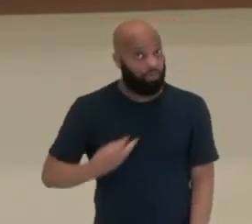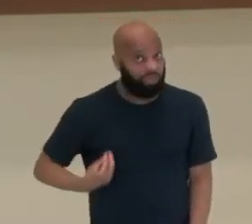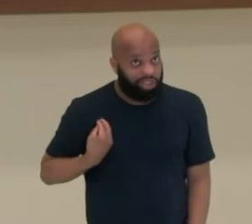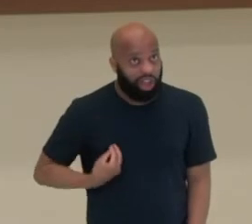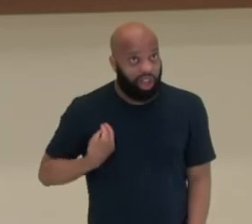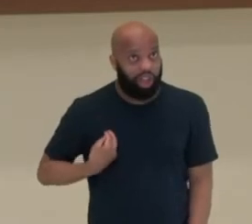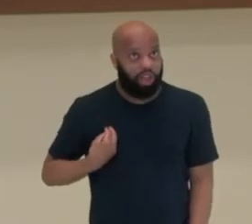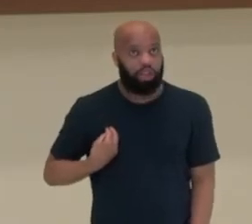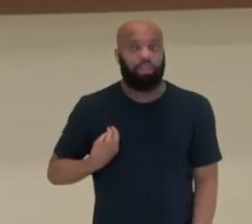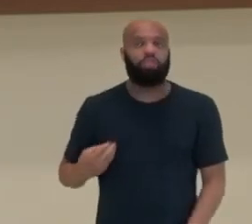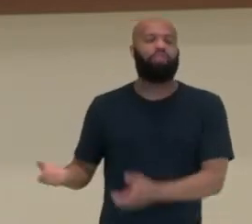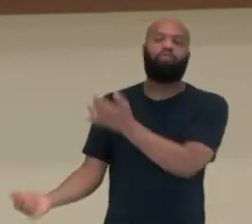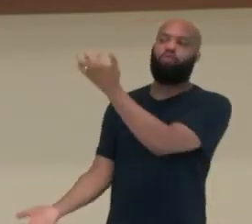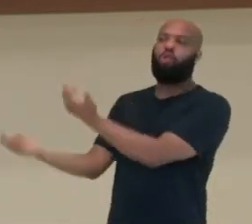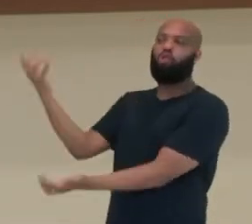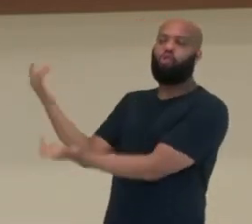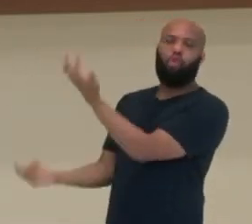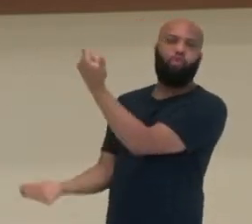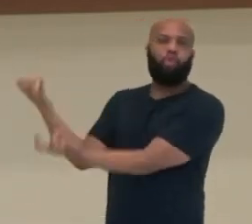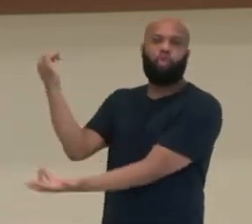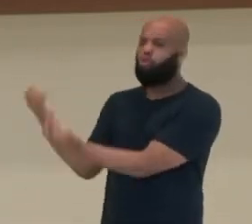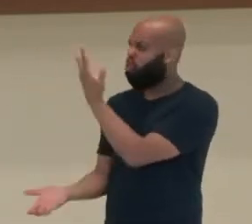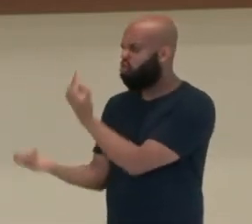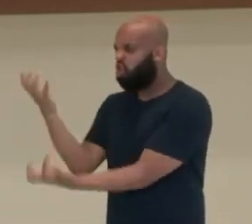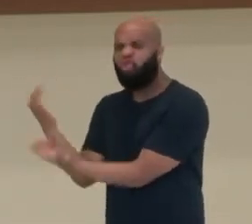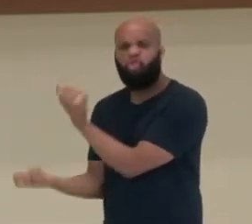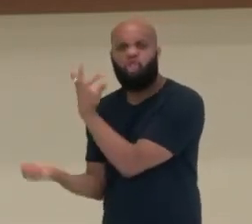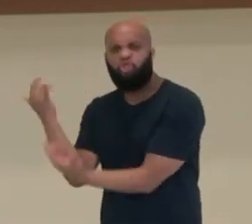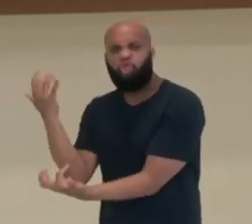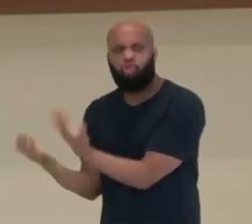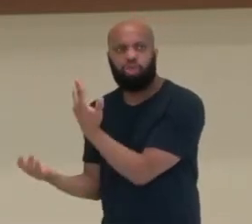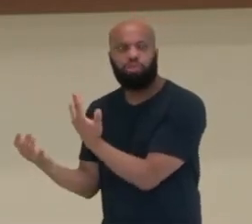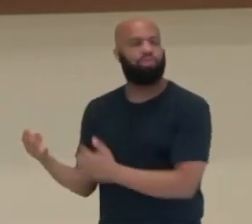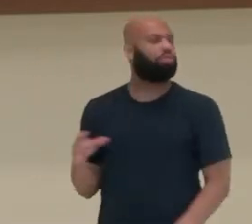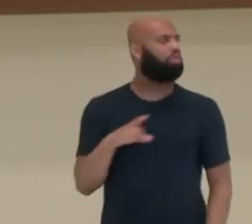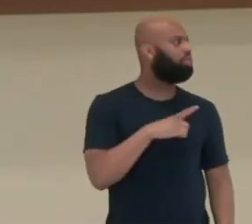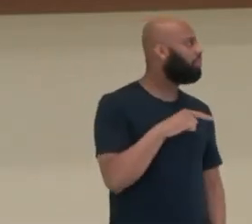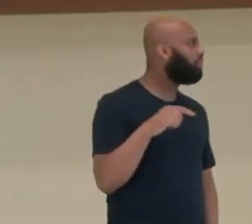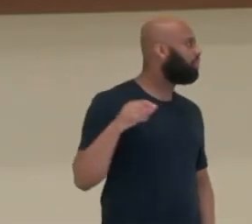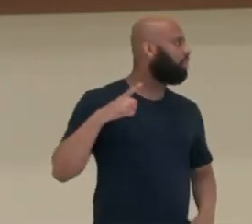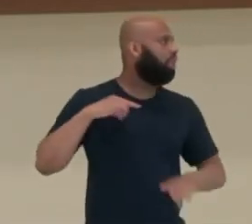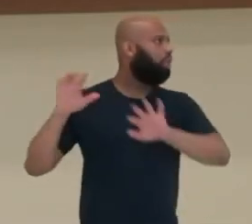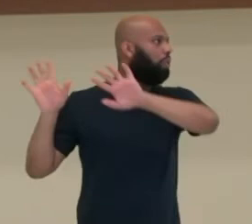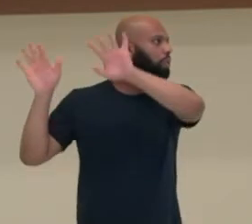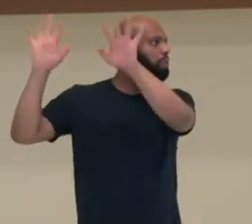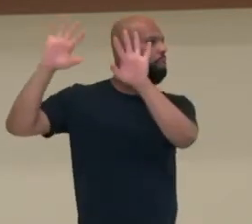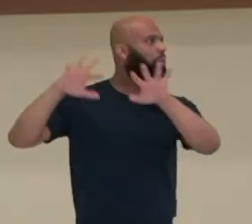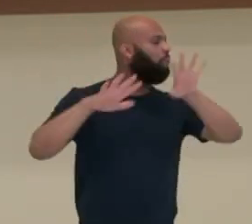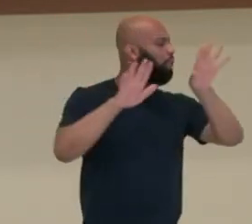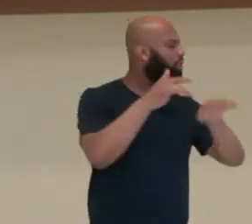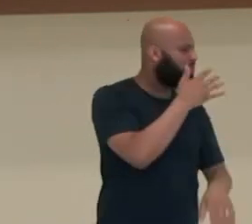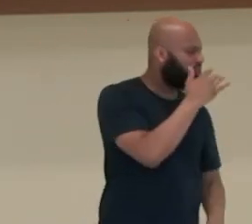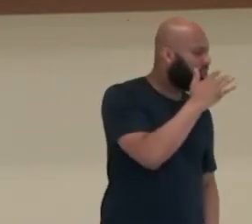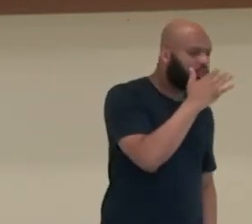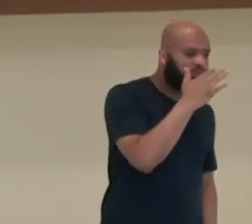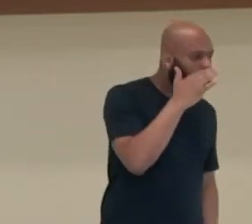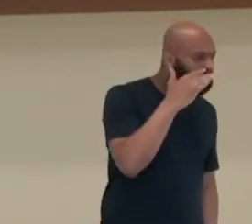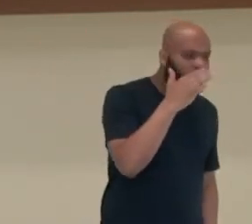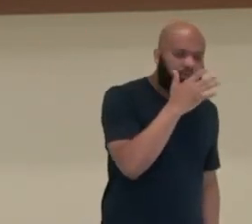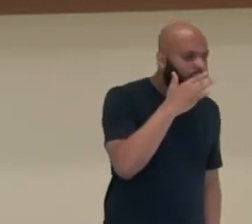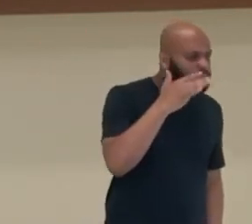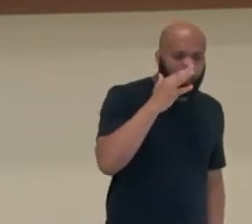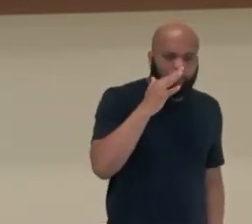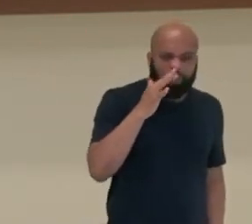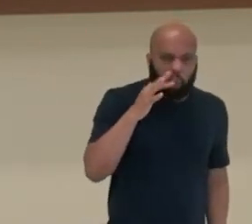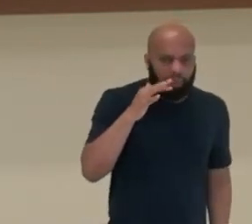e começa a pegar fogo nos objetos da cozinha. Tem um cheiro característico de papel pegando fogo, de plástico pegando